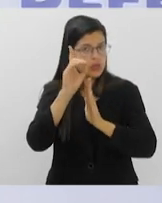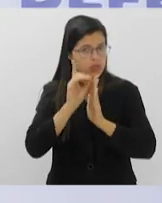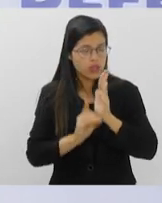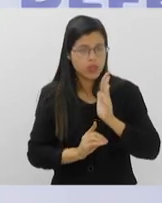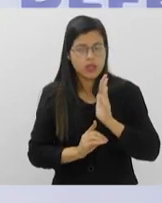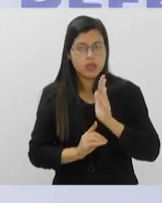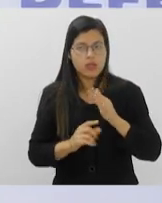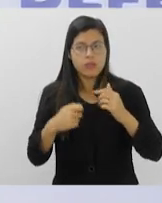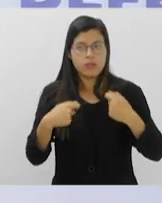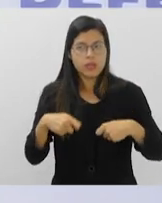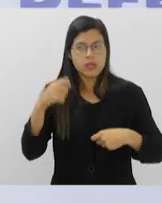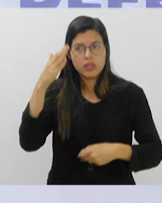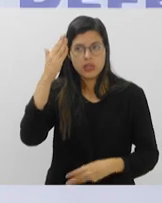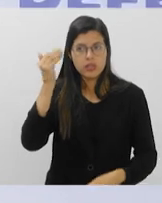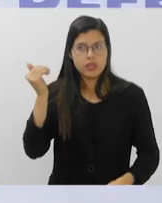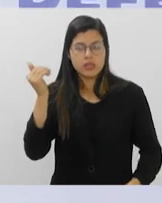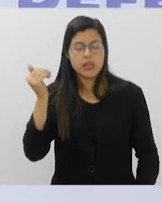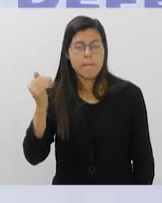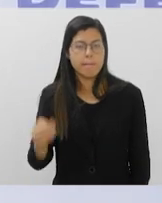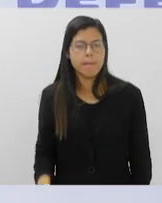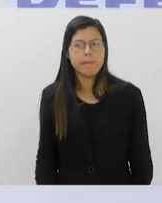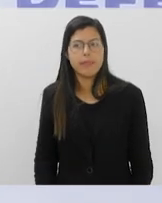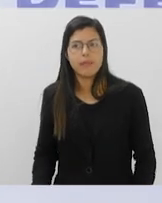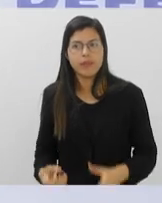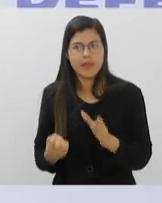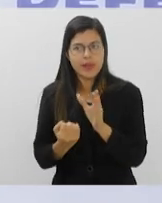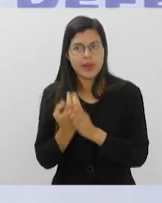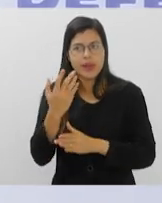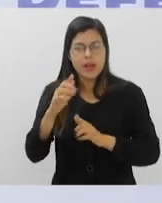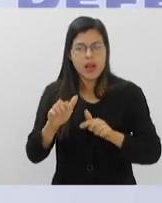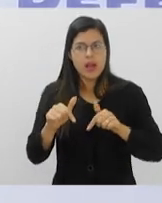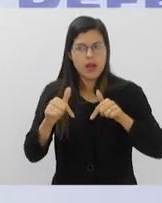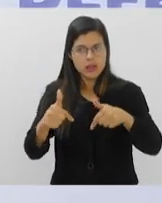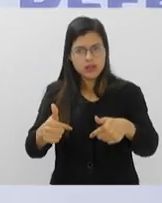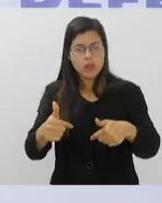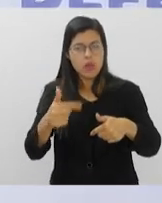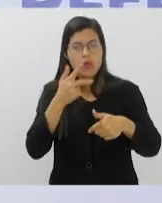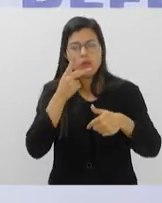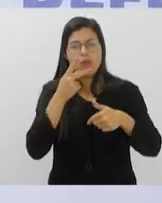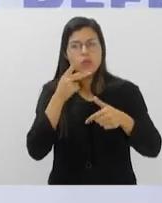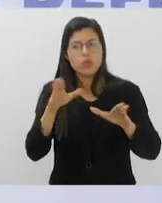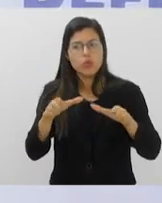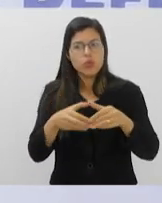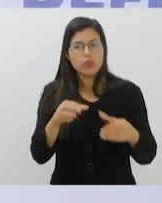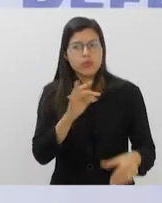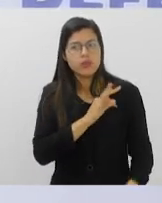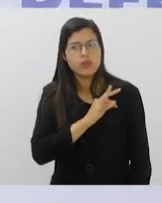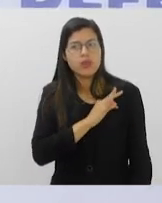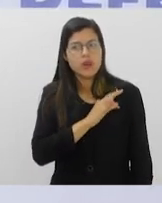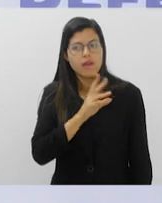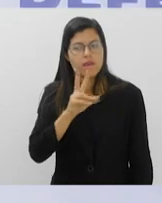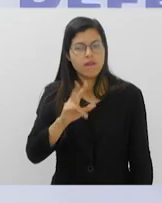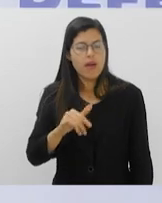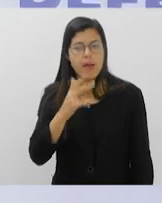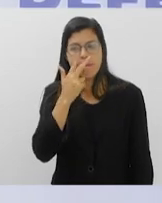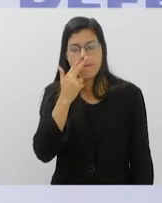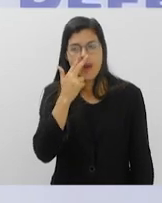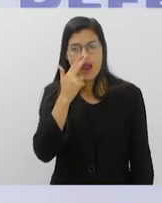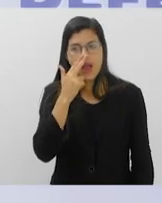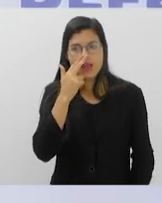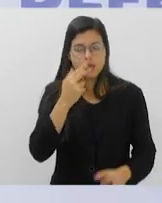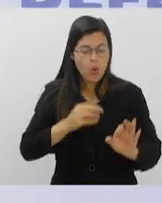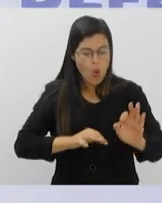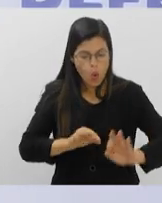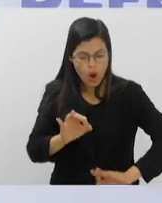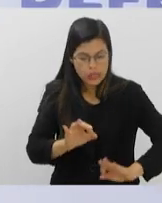ele tem que saber eh criar ação Eu costumo dizer que a equipe técnica el vai empacotar aquilo que vai ser feito e